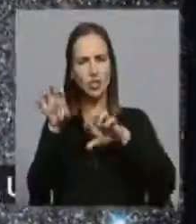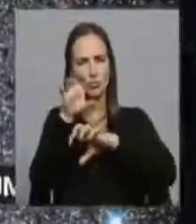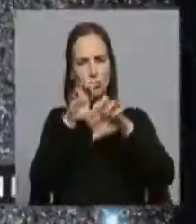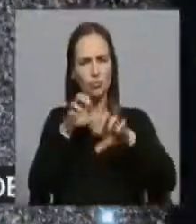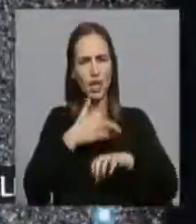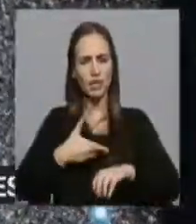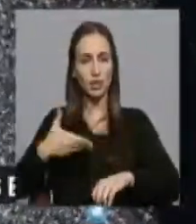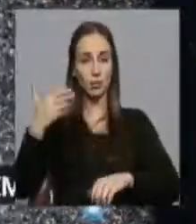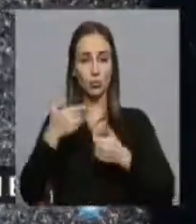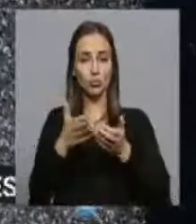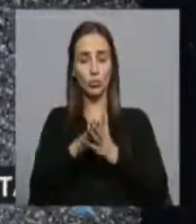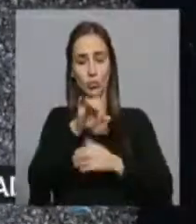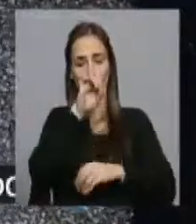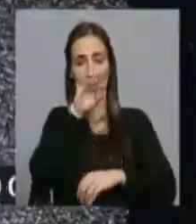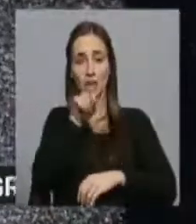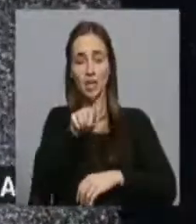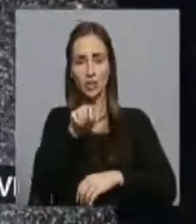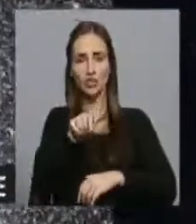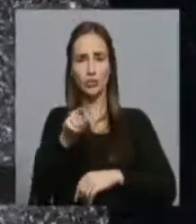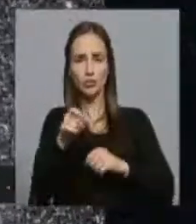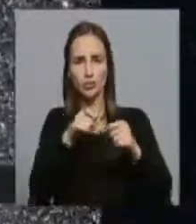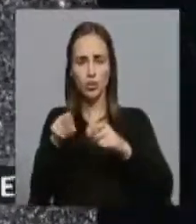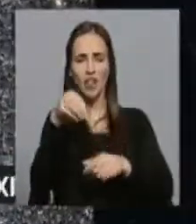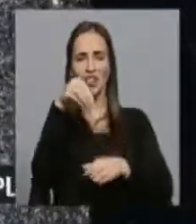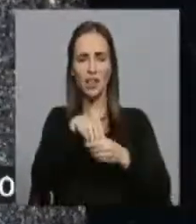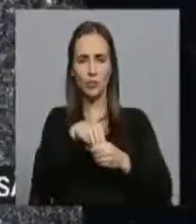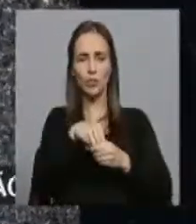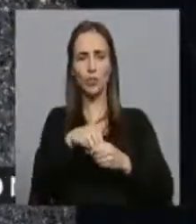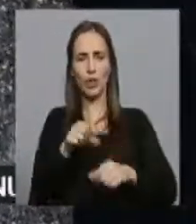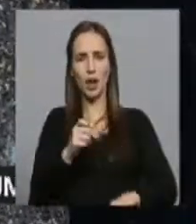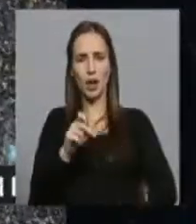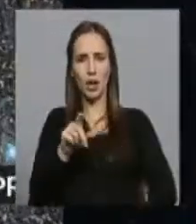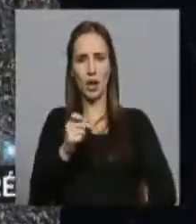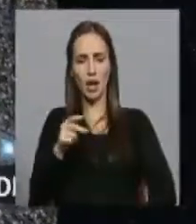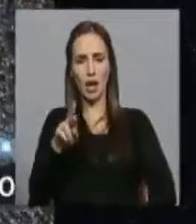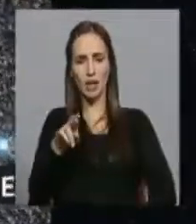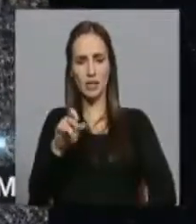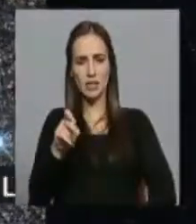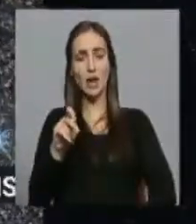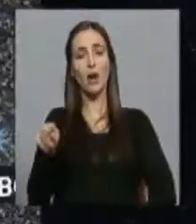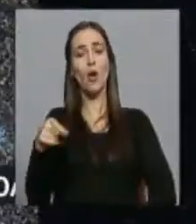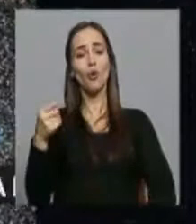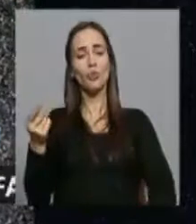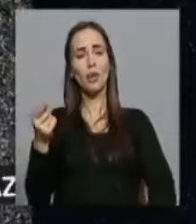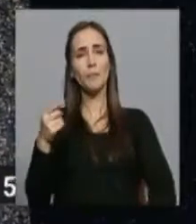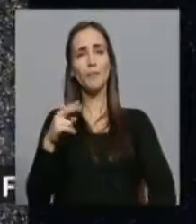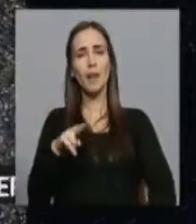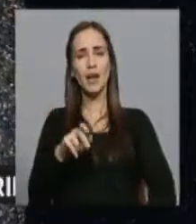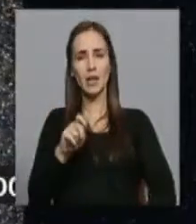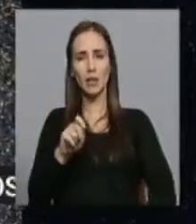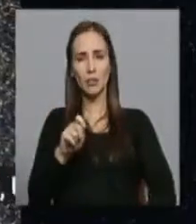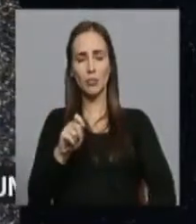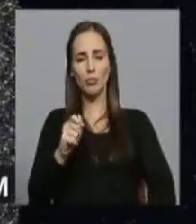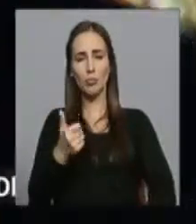notáveis. Olha, esta população estelar no centro de uma galáxia. O outro que nós trazemos aqui é a nebulosa do Véu. A nebulosa do véu que nós vamos ver